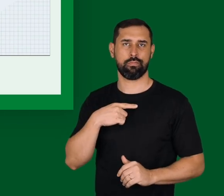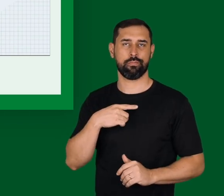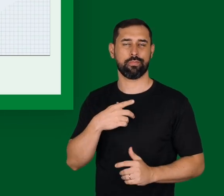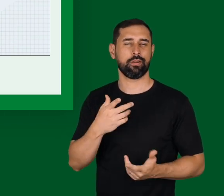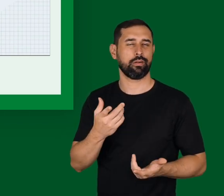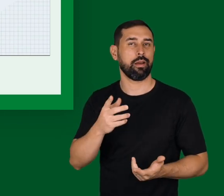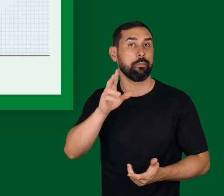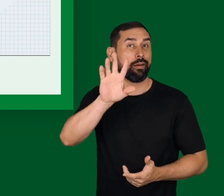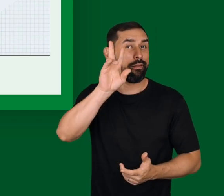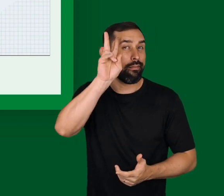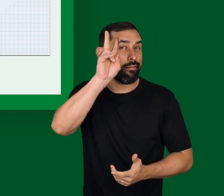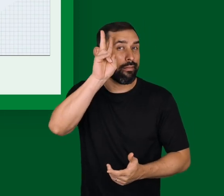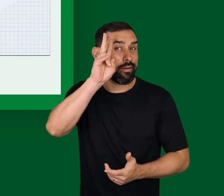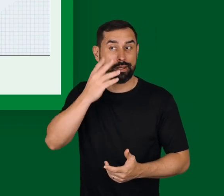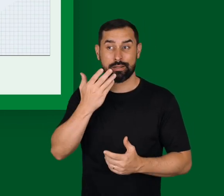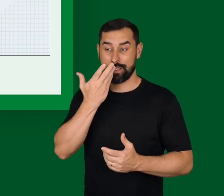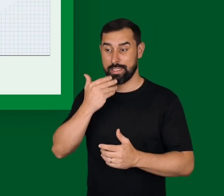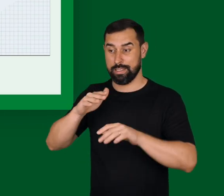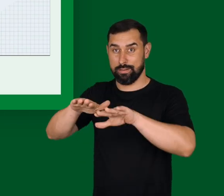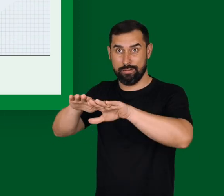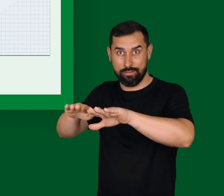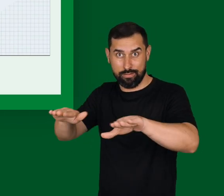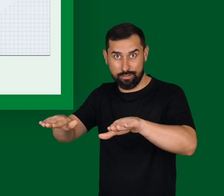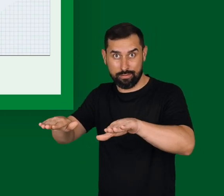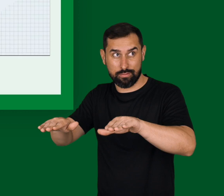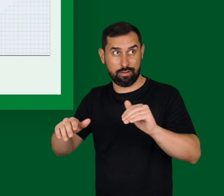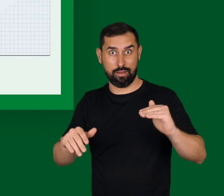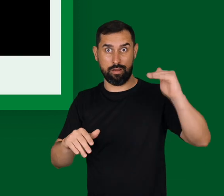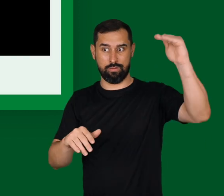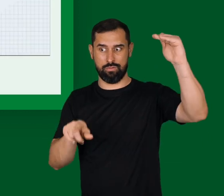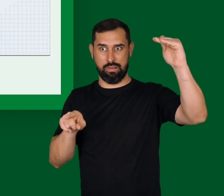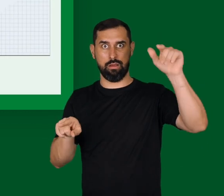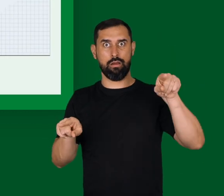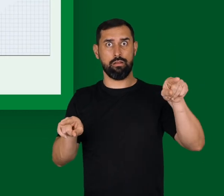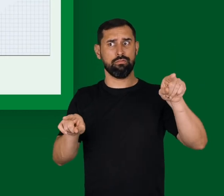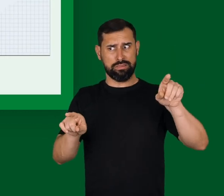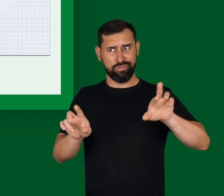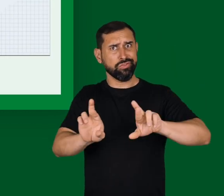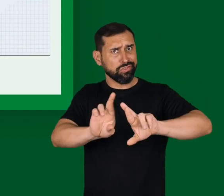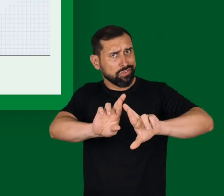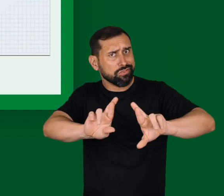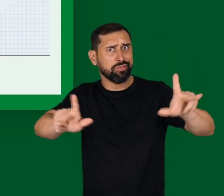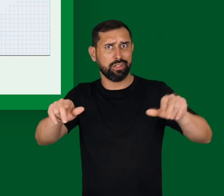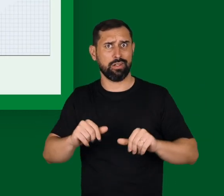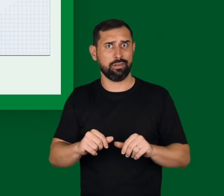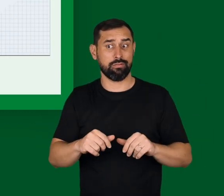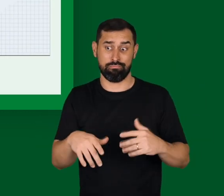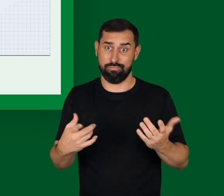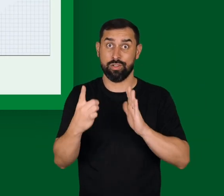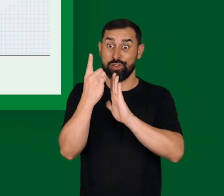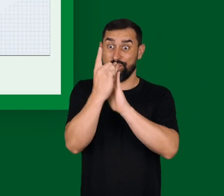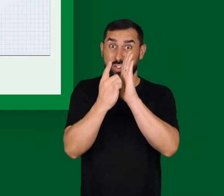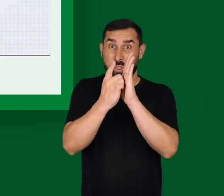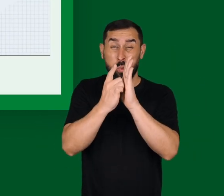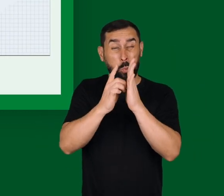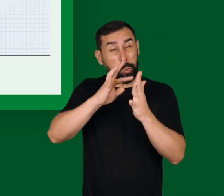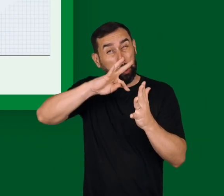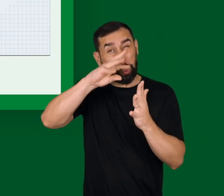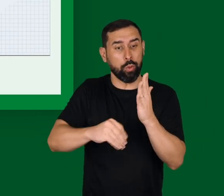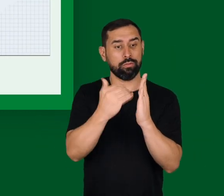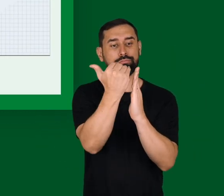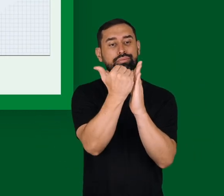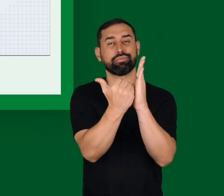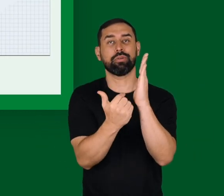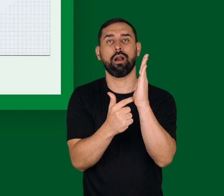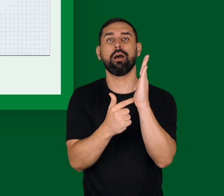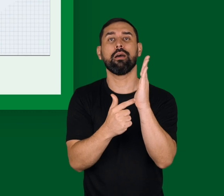importante lembrar que a criança é diferente do adulto. A gente sempre brinca, ó, a criança não é um adulto pequenininho, e inclusive